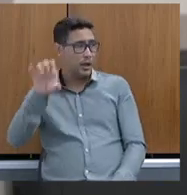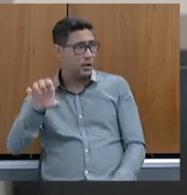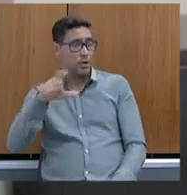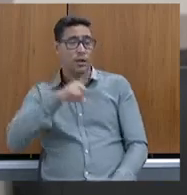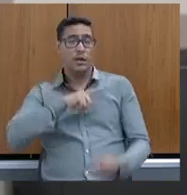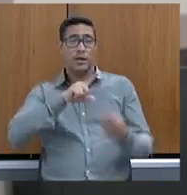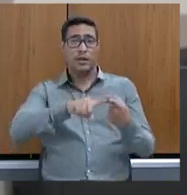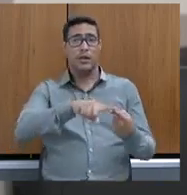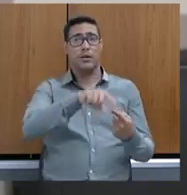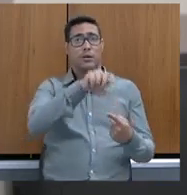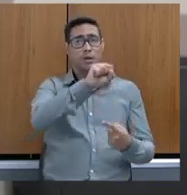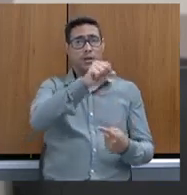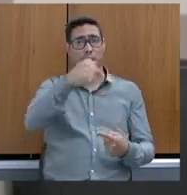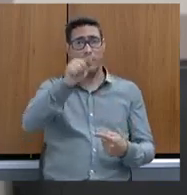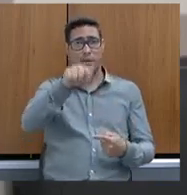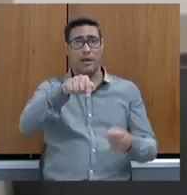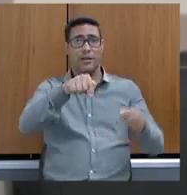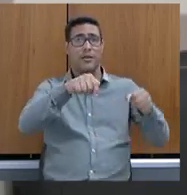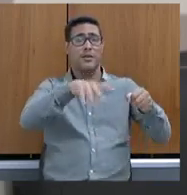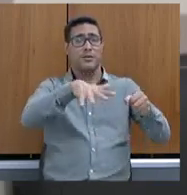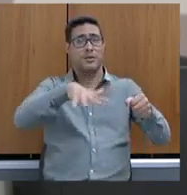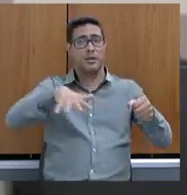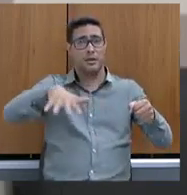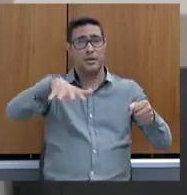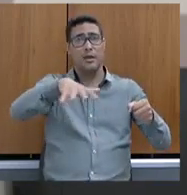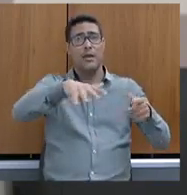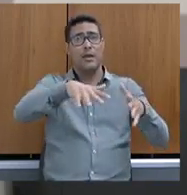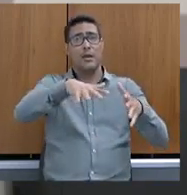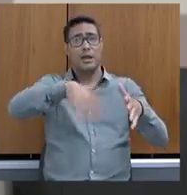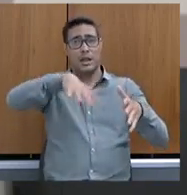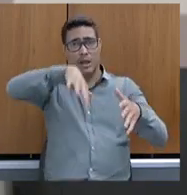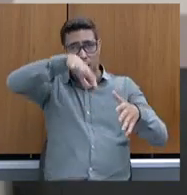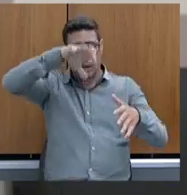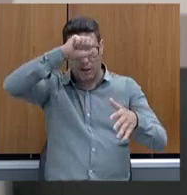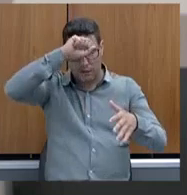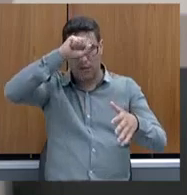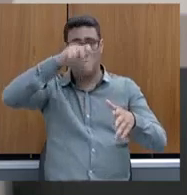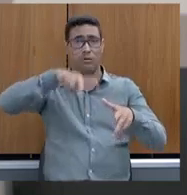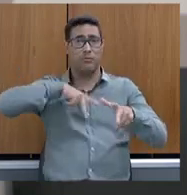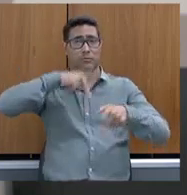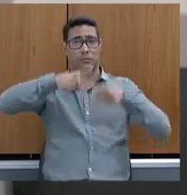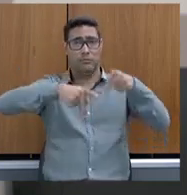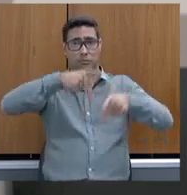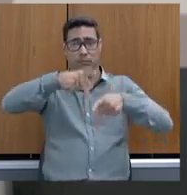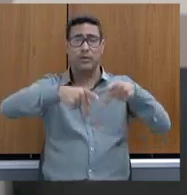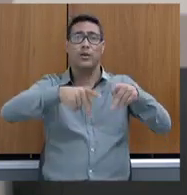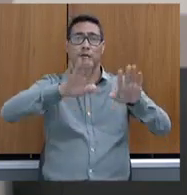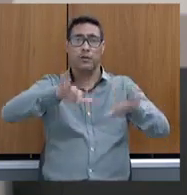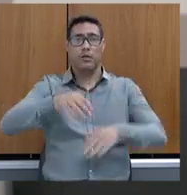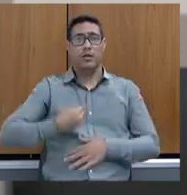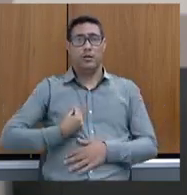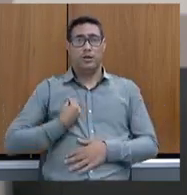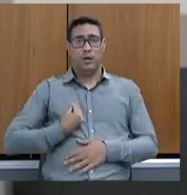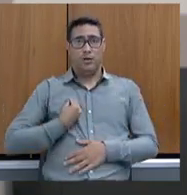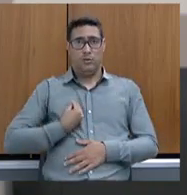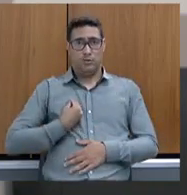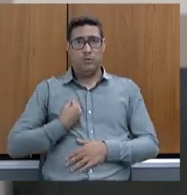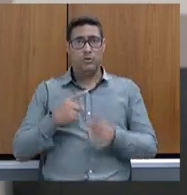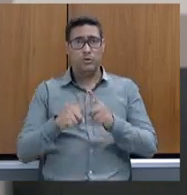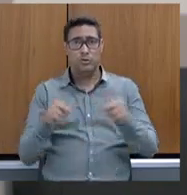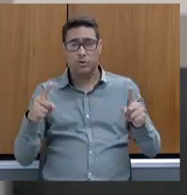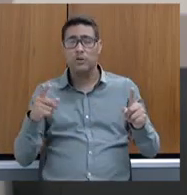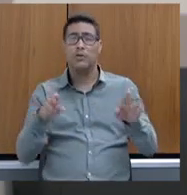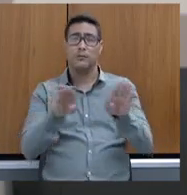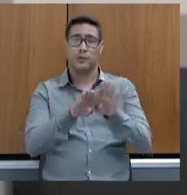terreiros cadastrados isso me dá muita felicidade porque o povo dos terreiros funcionam para além de centros culturais